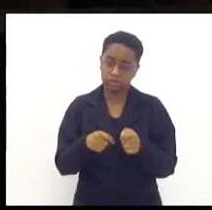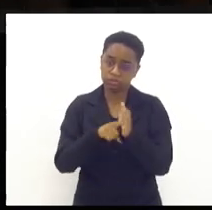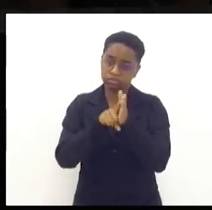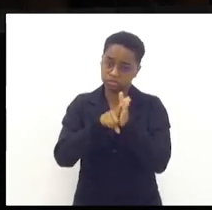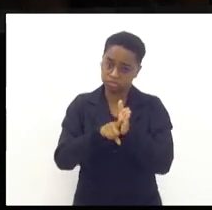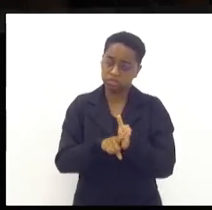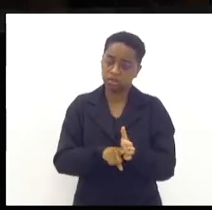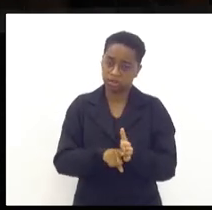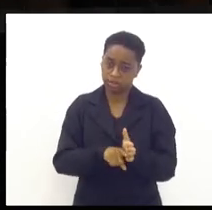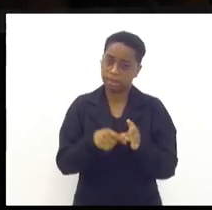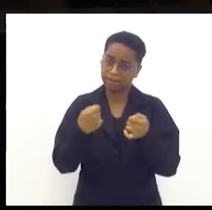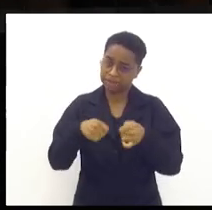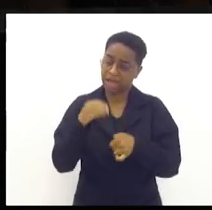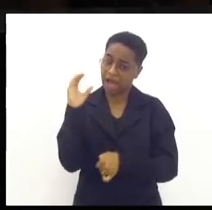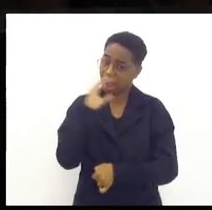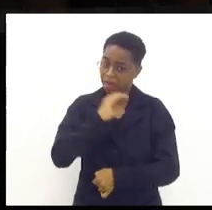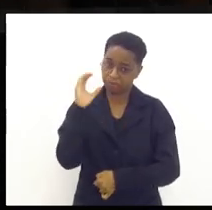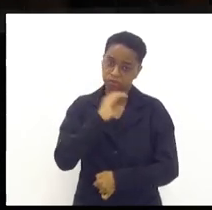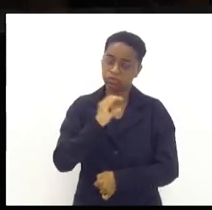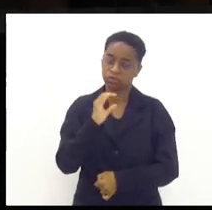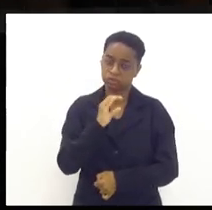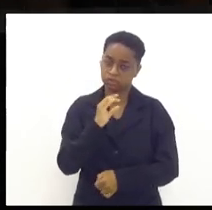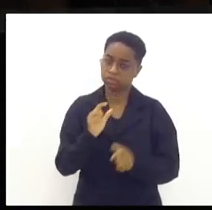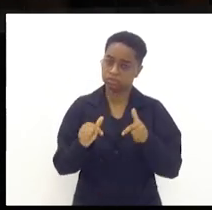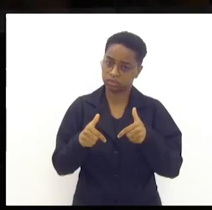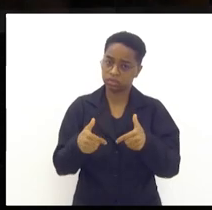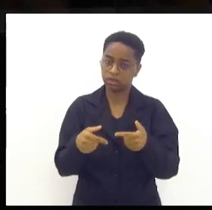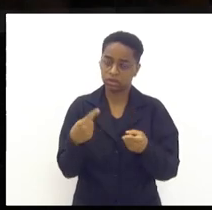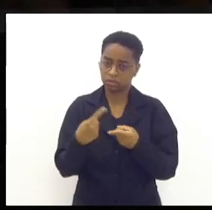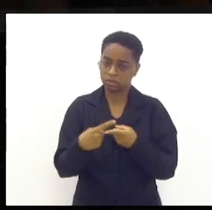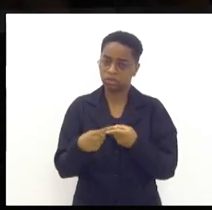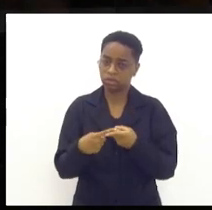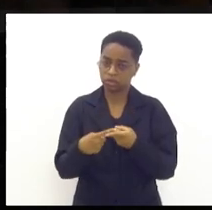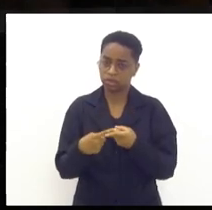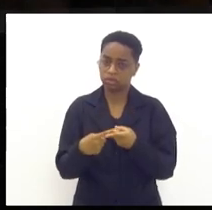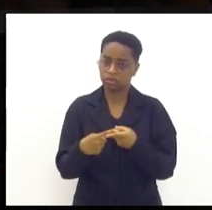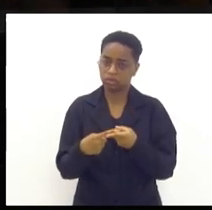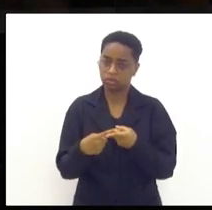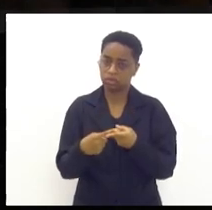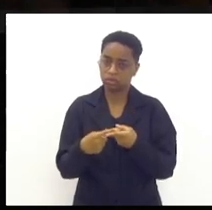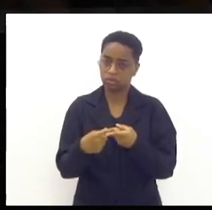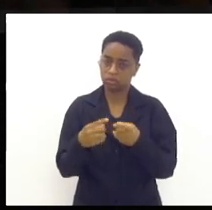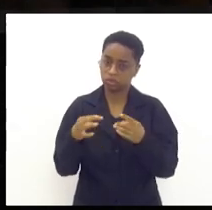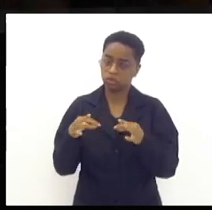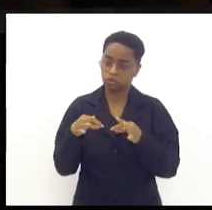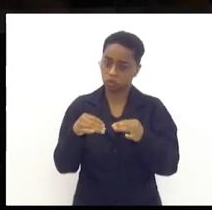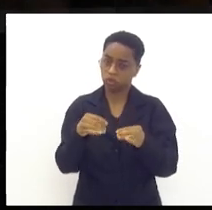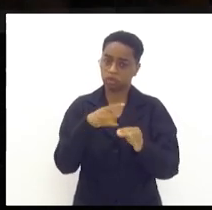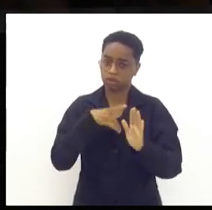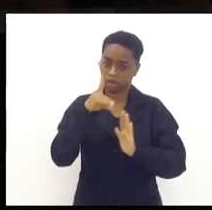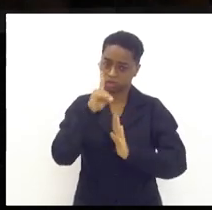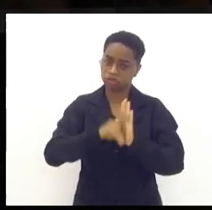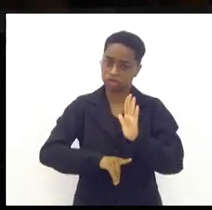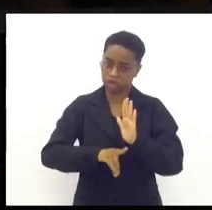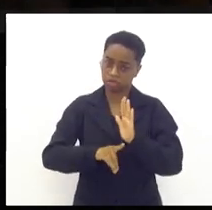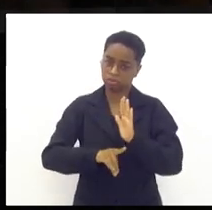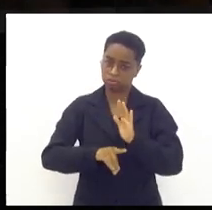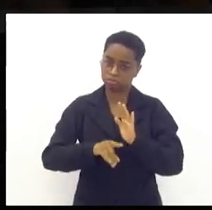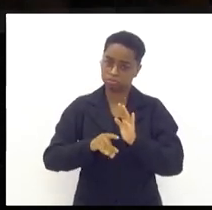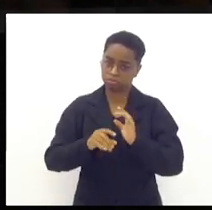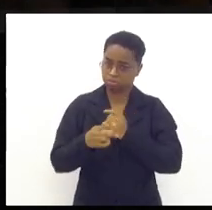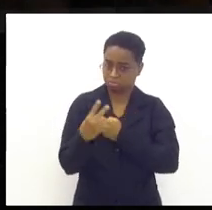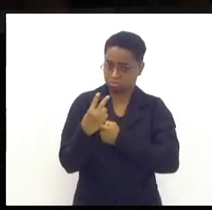inquérito rapidíssimo, porque a todo mundo é dado o direito da defesa e